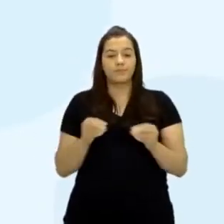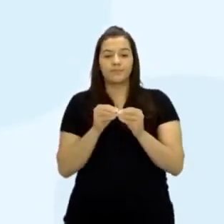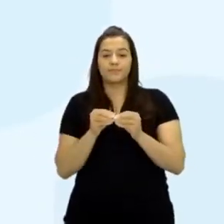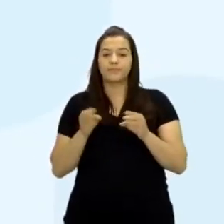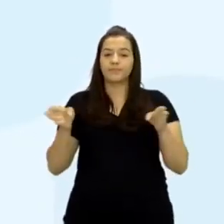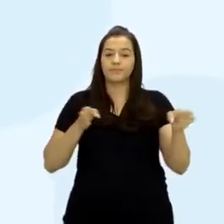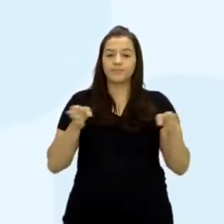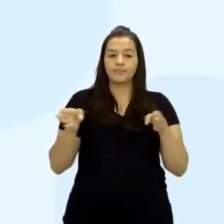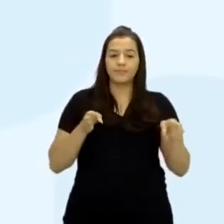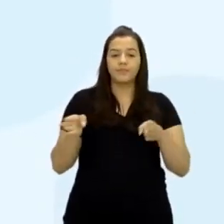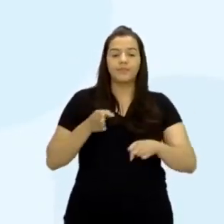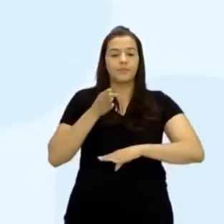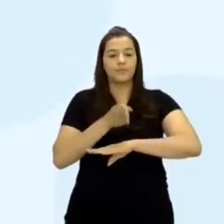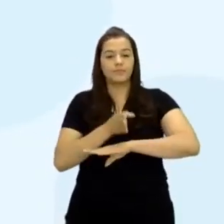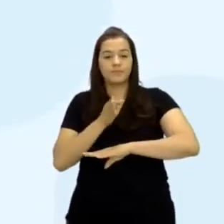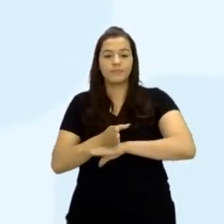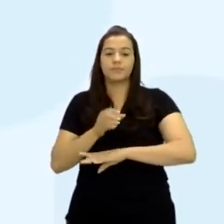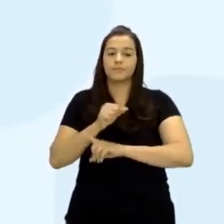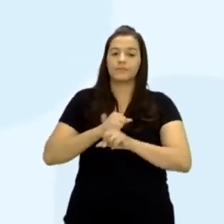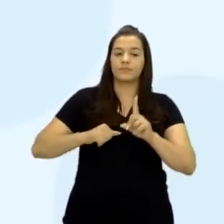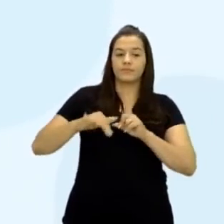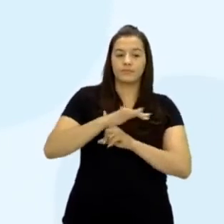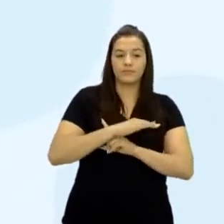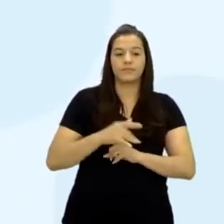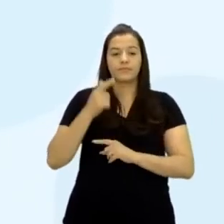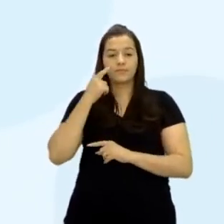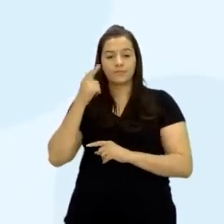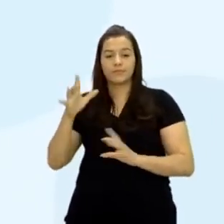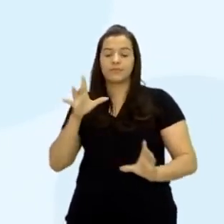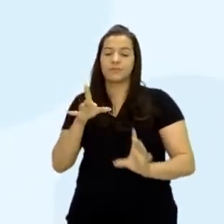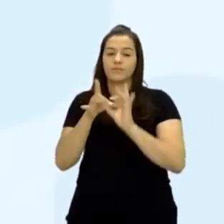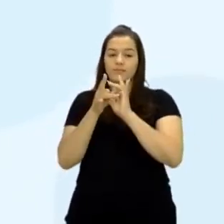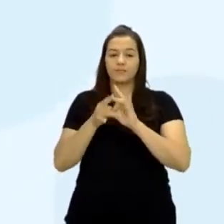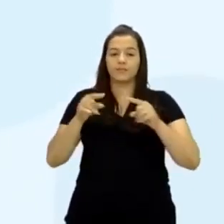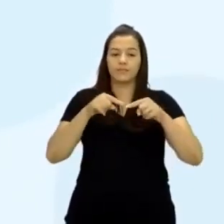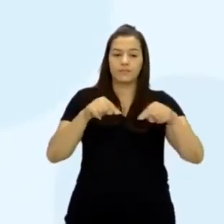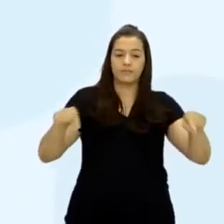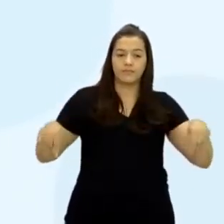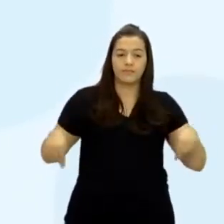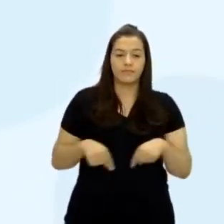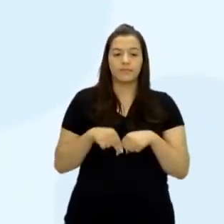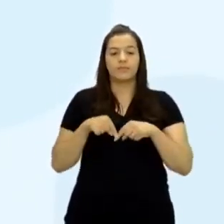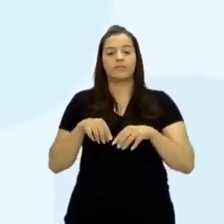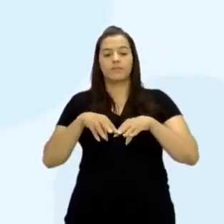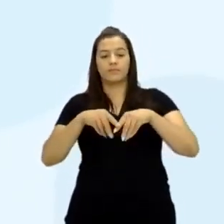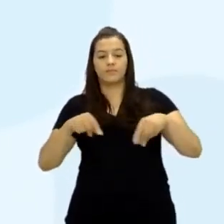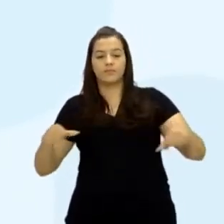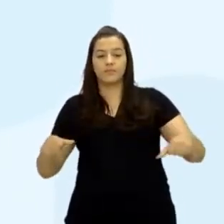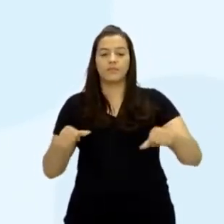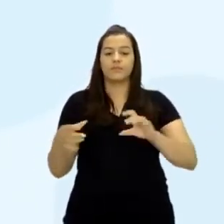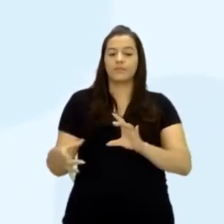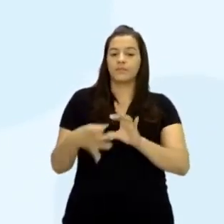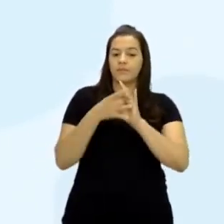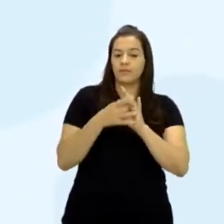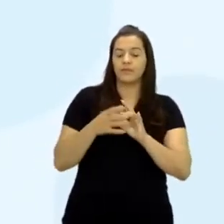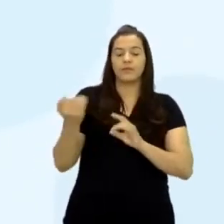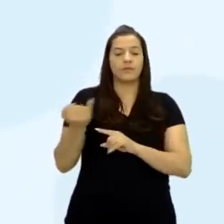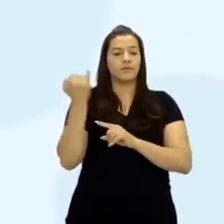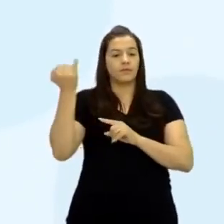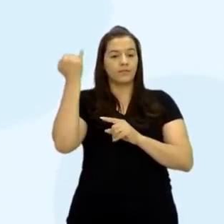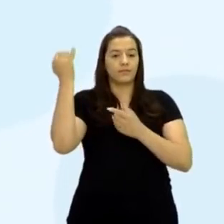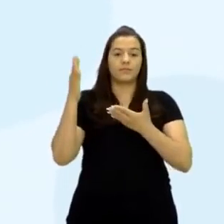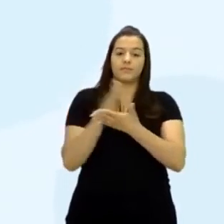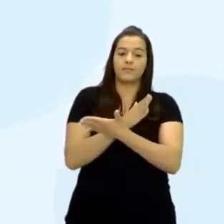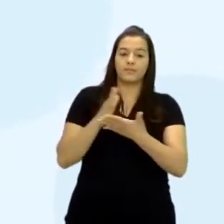Média, isso a gente já falou, sociedade estamental, servo vinculado à terra, suzerania e vassalagem são as informações mais